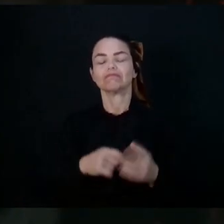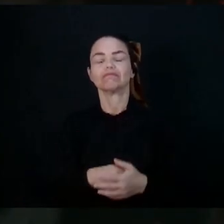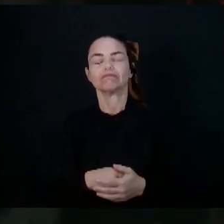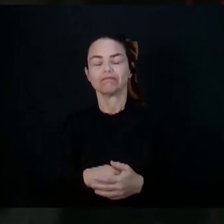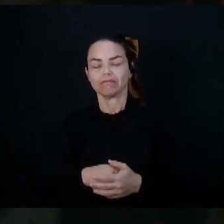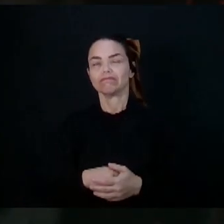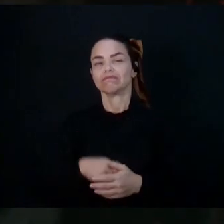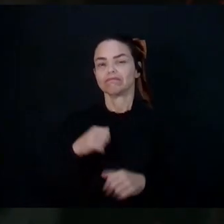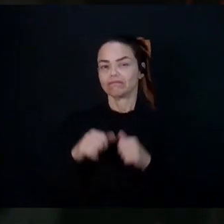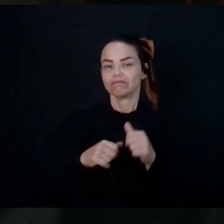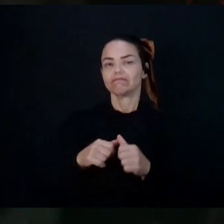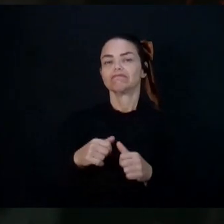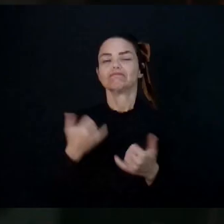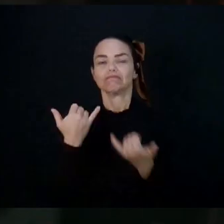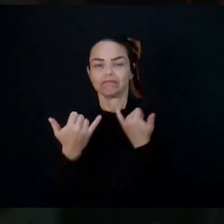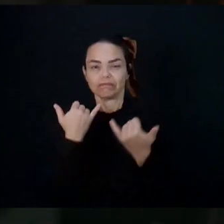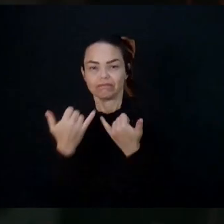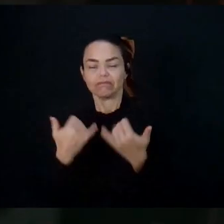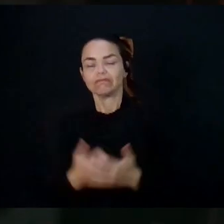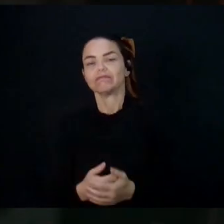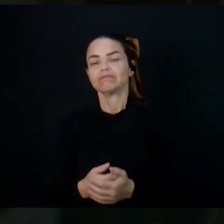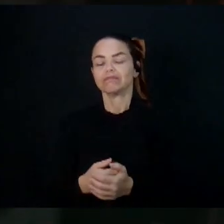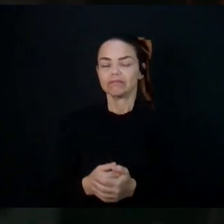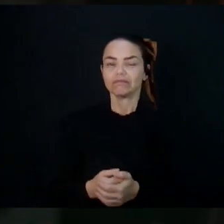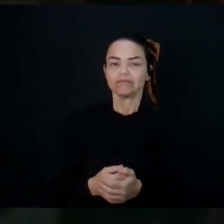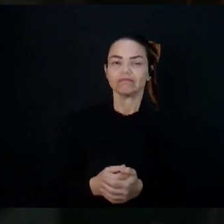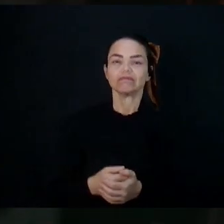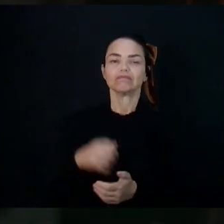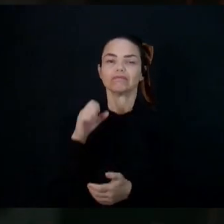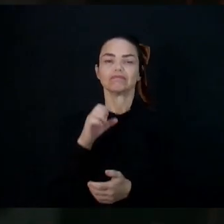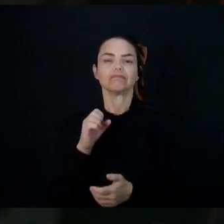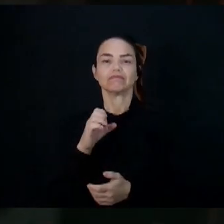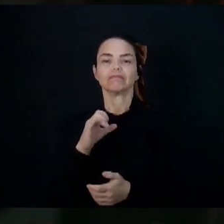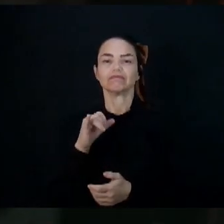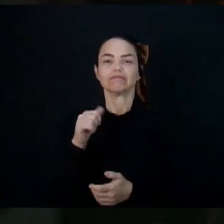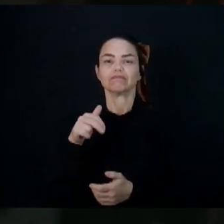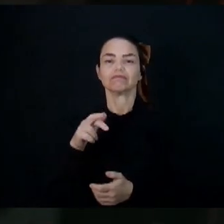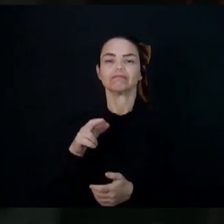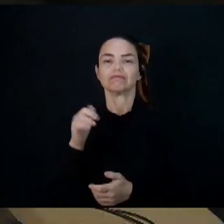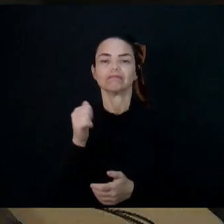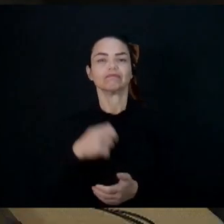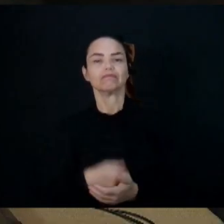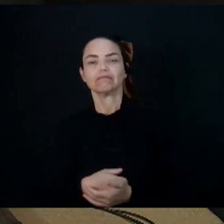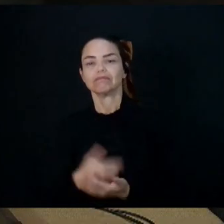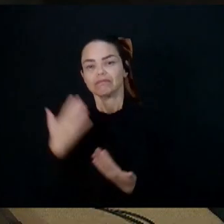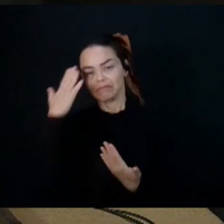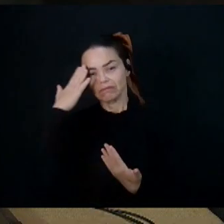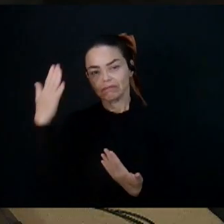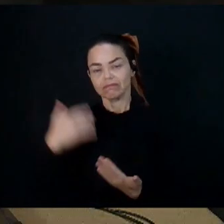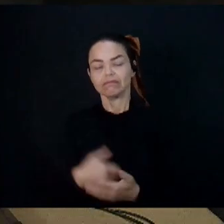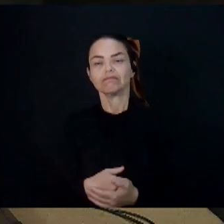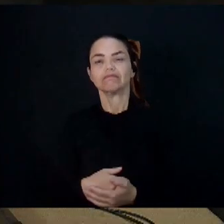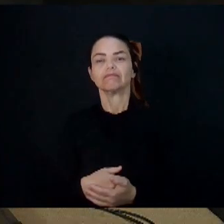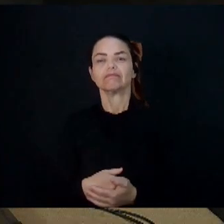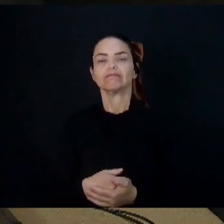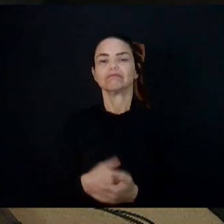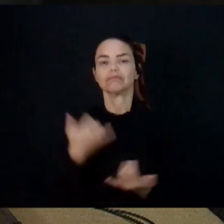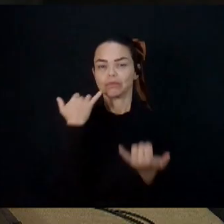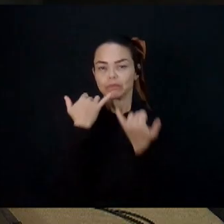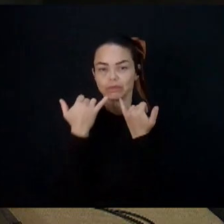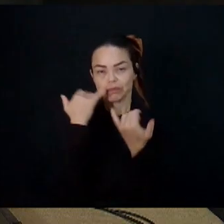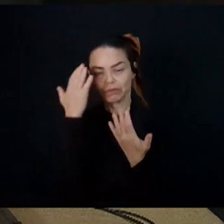legal informações aqui hoje no programa, a Sinara. Agradeço você pela sua participação, Sinara, obrigada por tanta informação, por